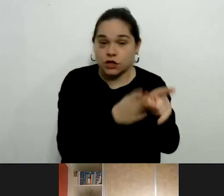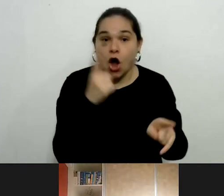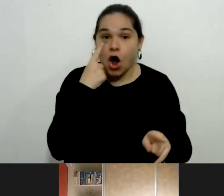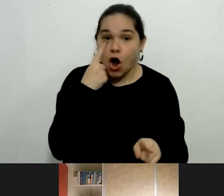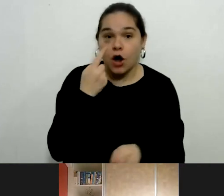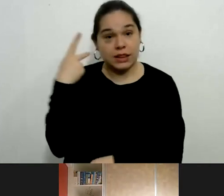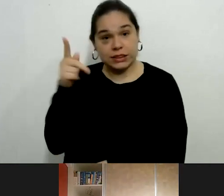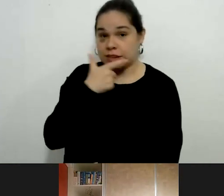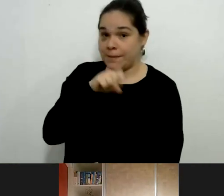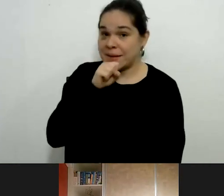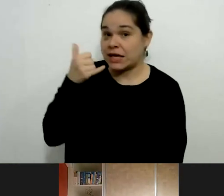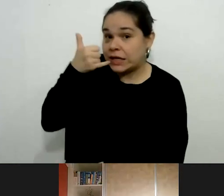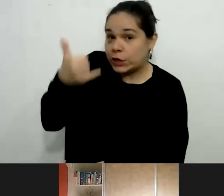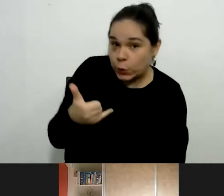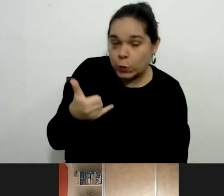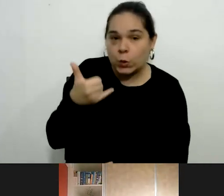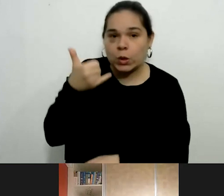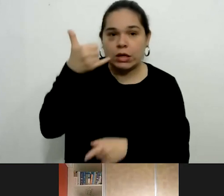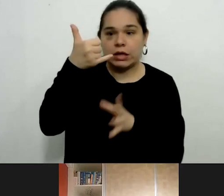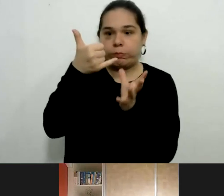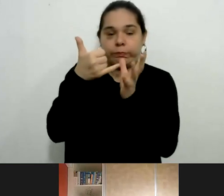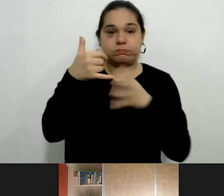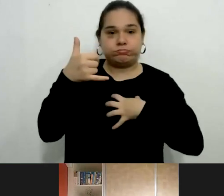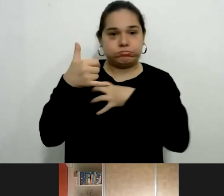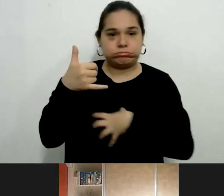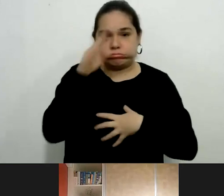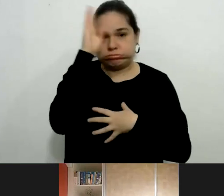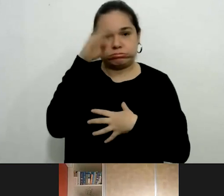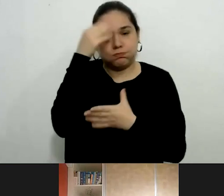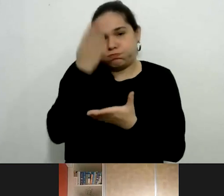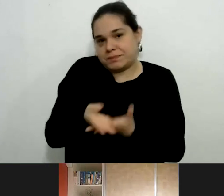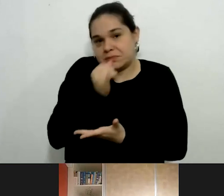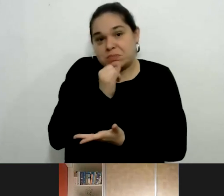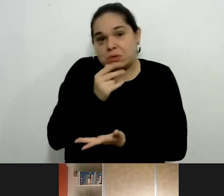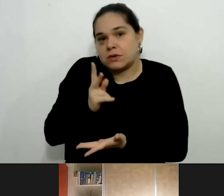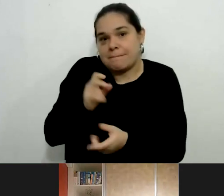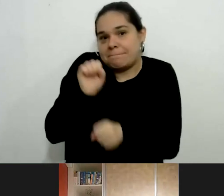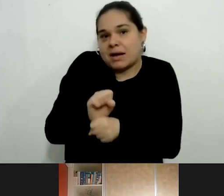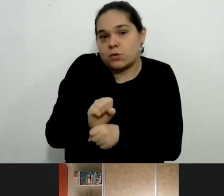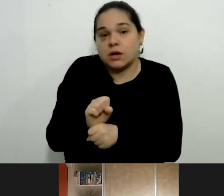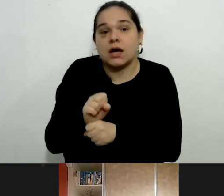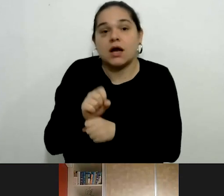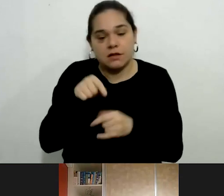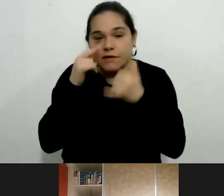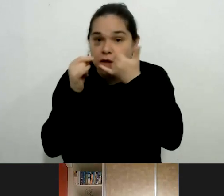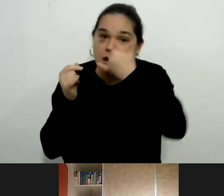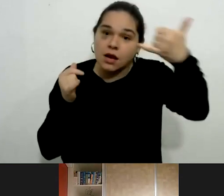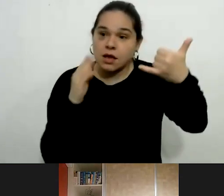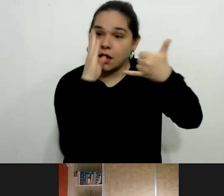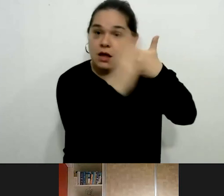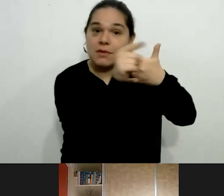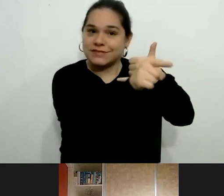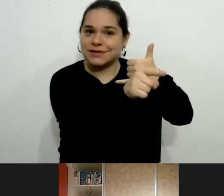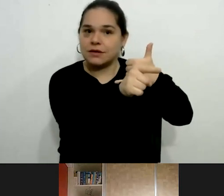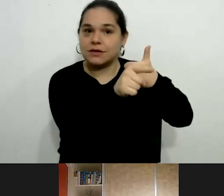chamada para nós, ele acabou se sentindo mal e eles não conseguimos mais contato com ele. Então, o que acontece? É mais uma